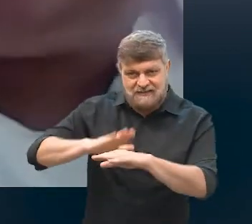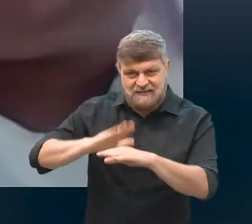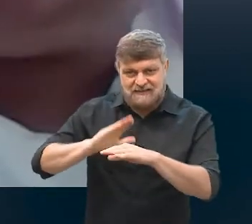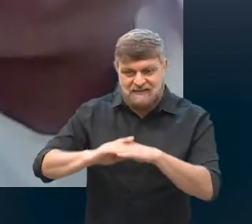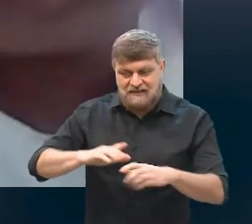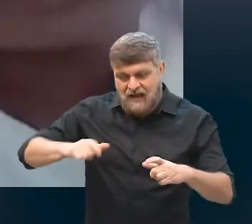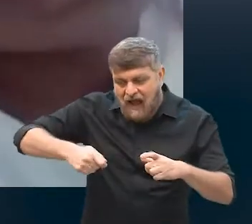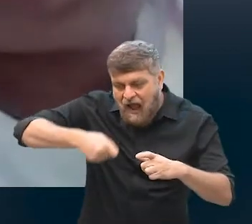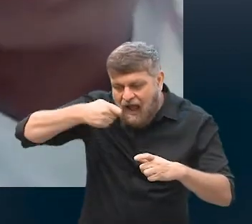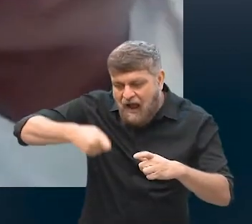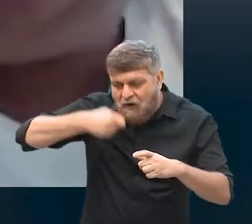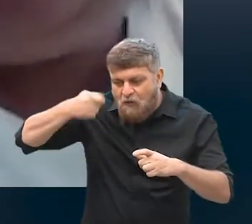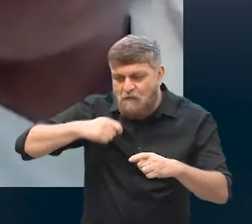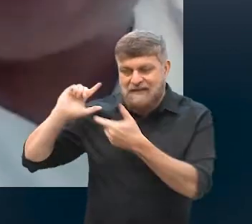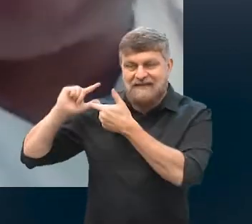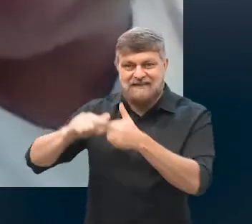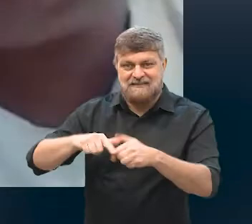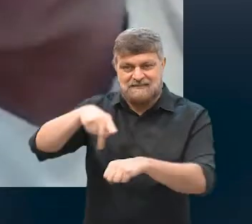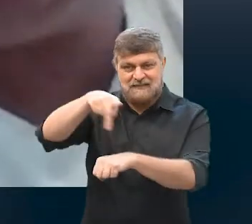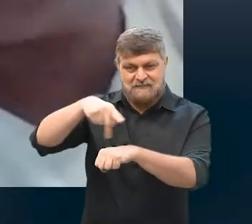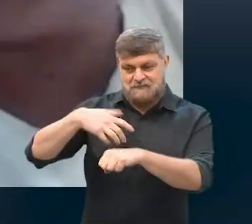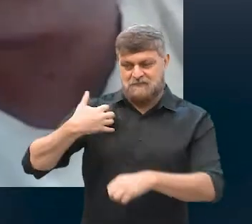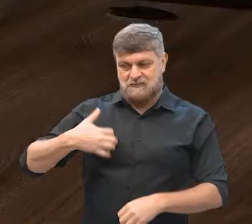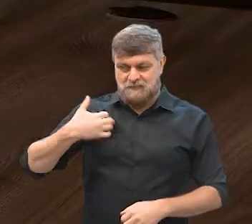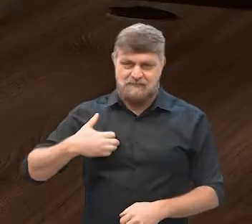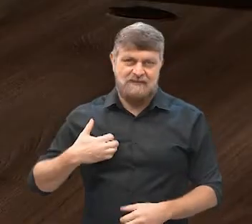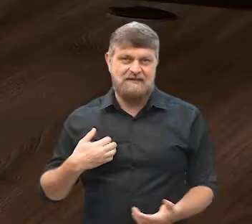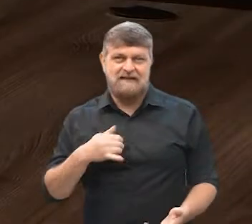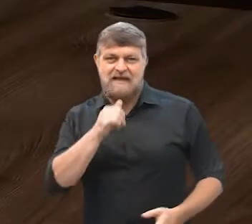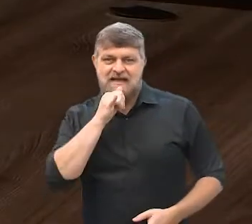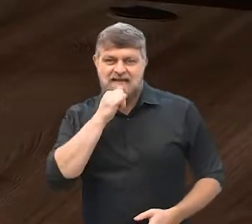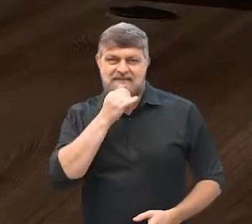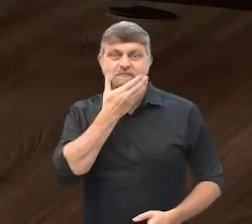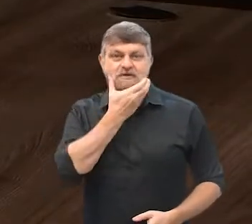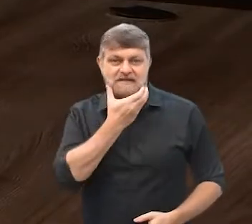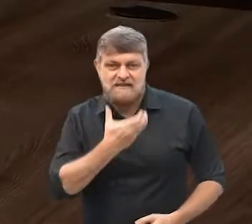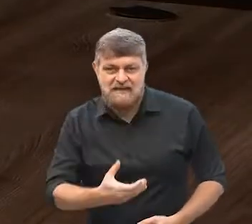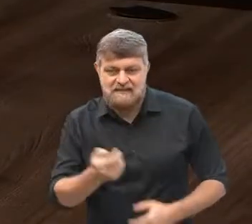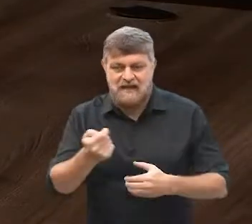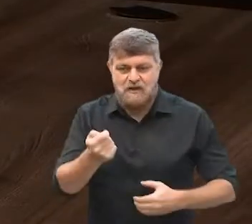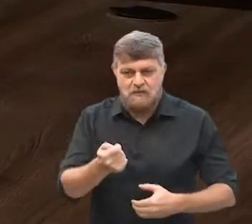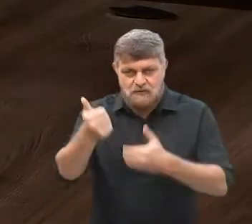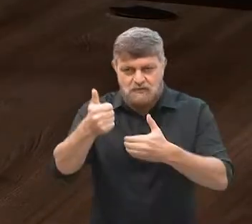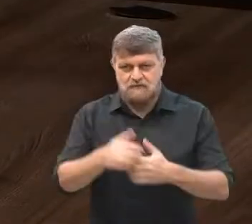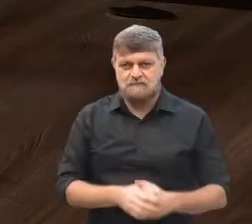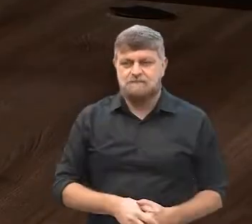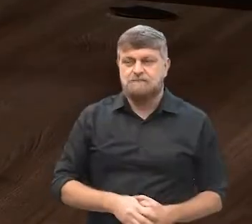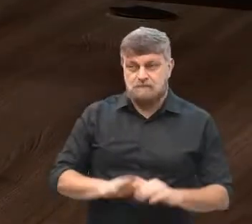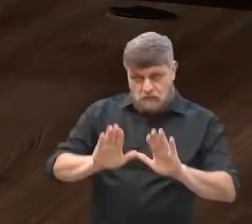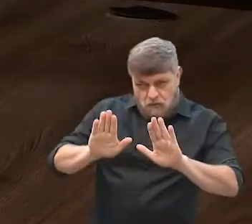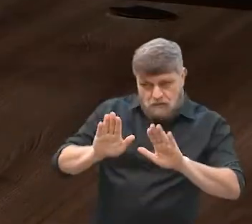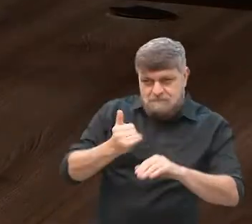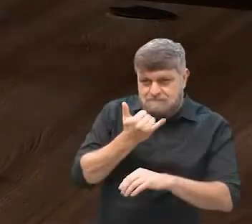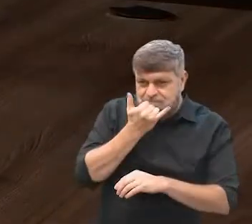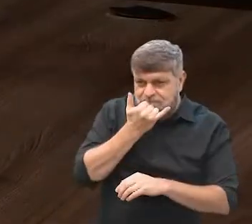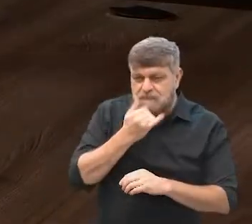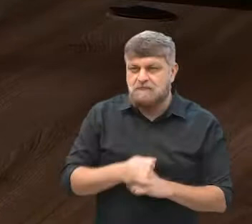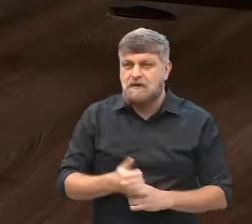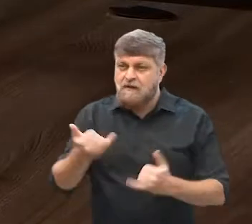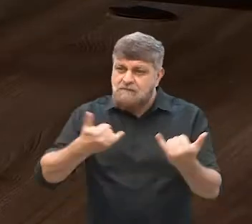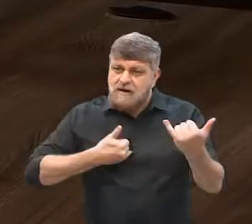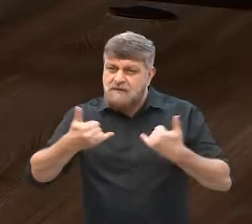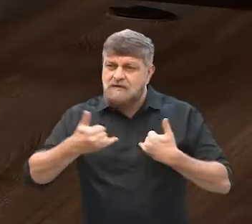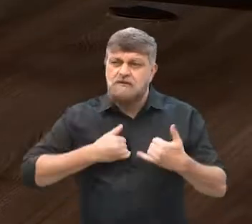tradicionais argentinas, incluso para Natal e Ano Novo, a gente também faz. Para quem não sabe, Luiz, conta pra